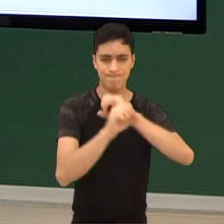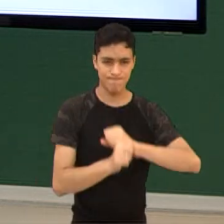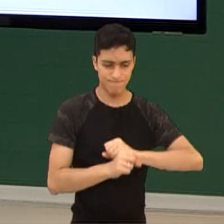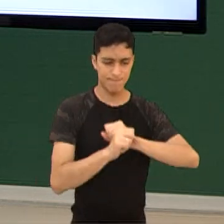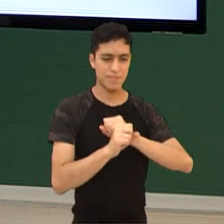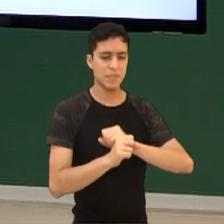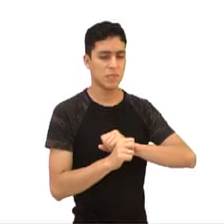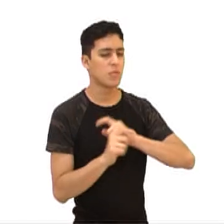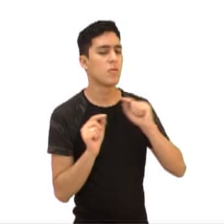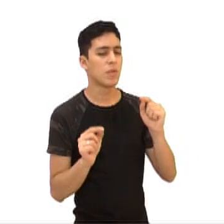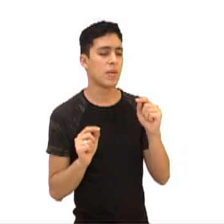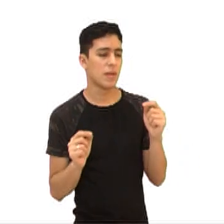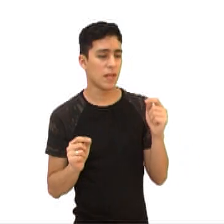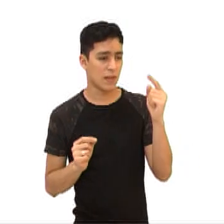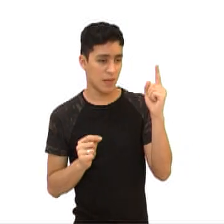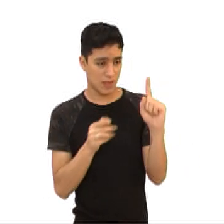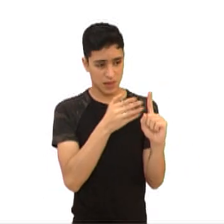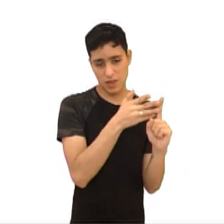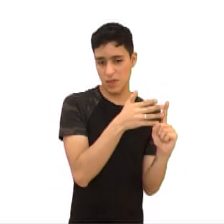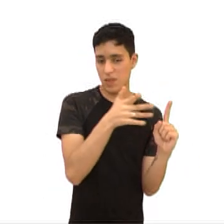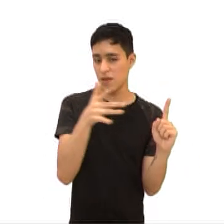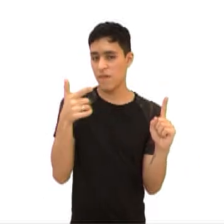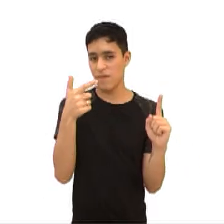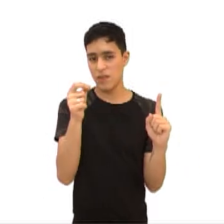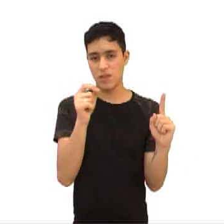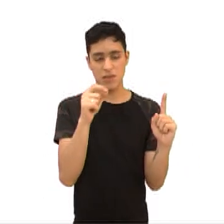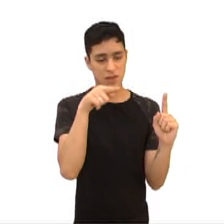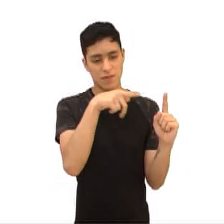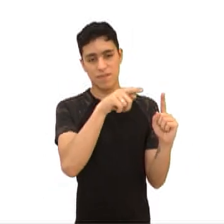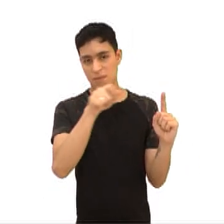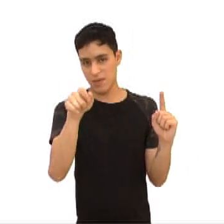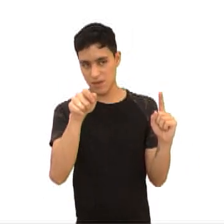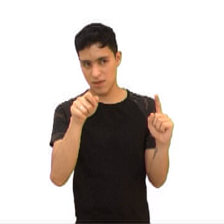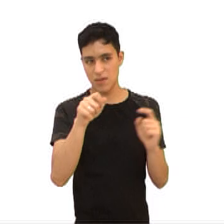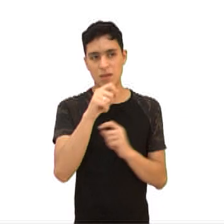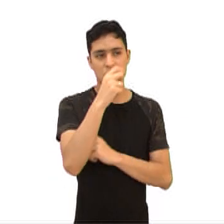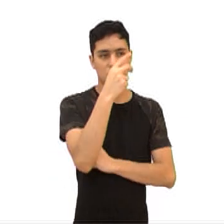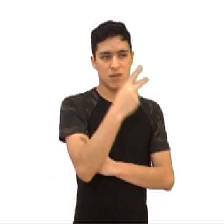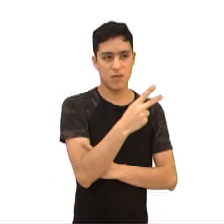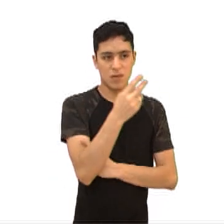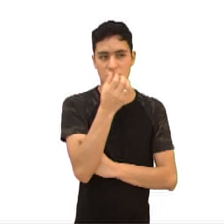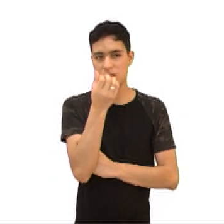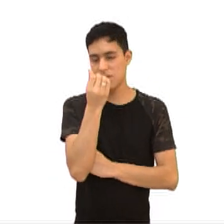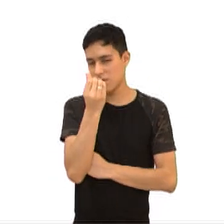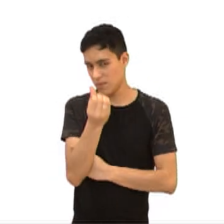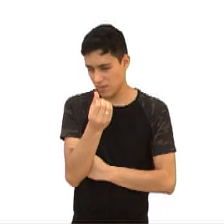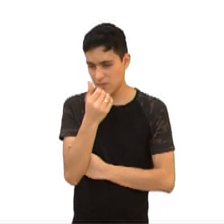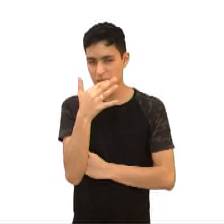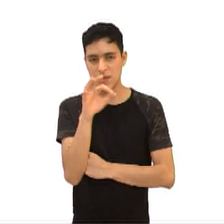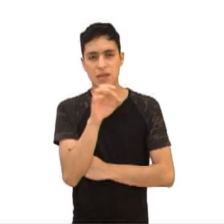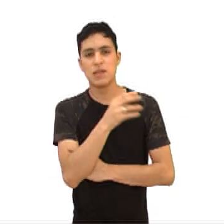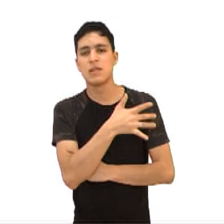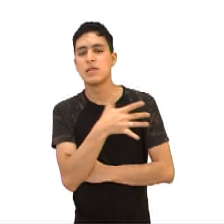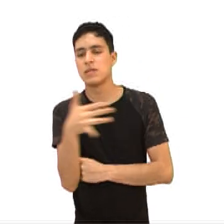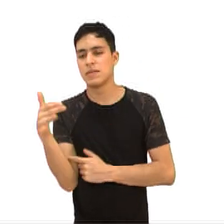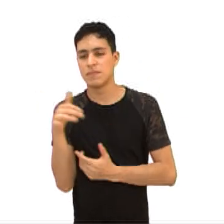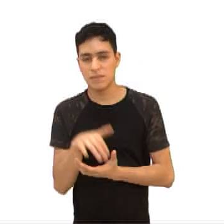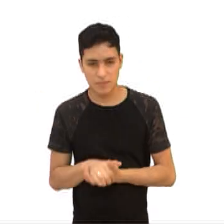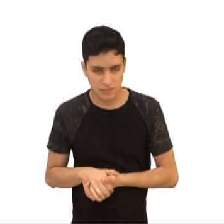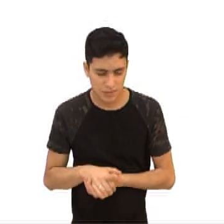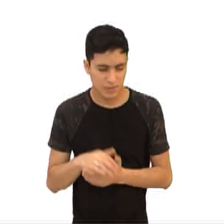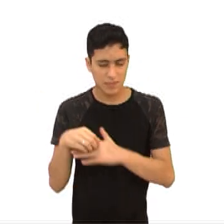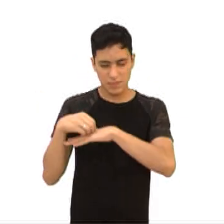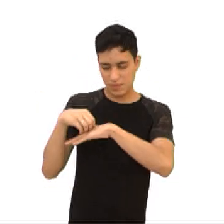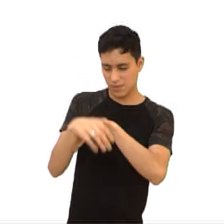soma dos 20 primeiros termos da PA. 2, 6 e 10.